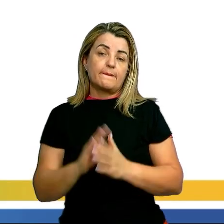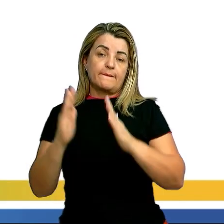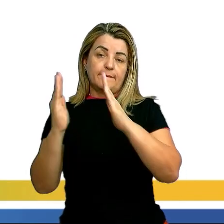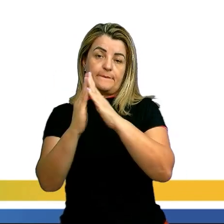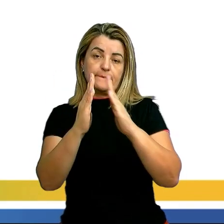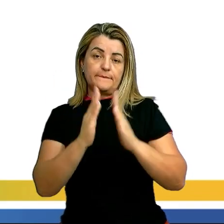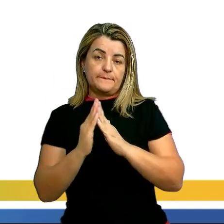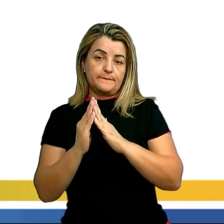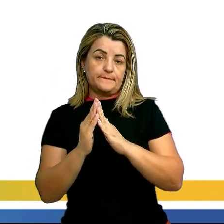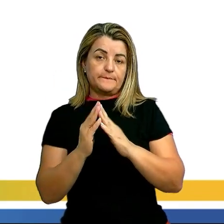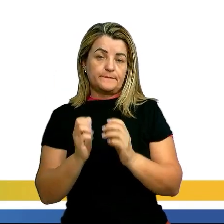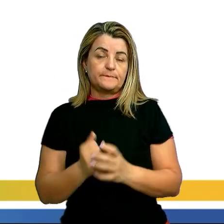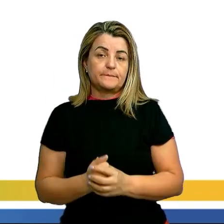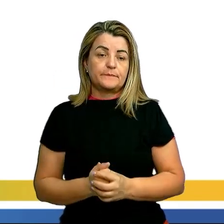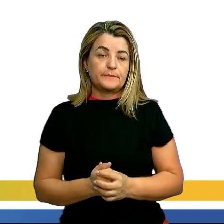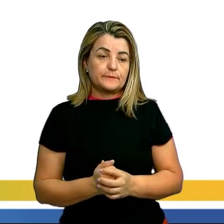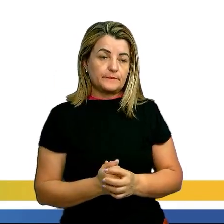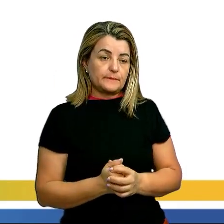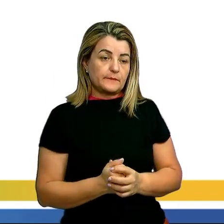questão.